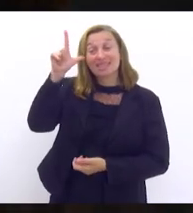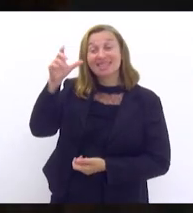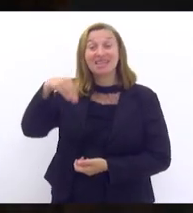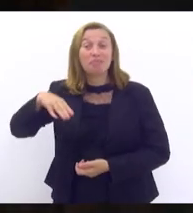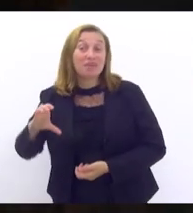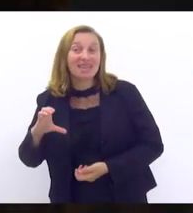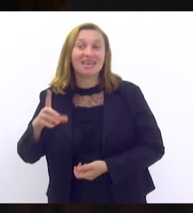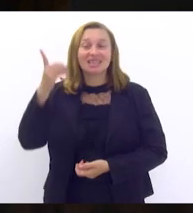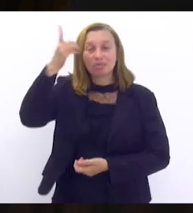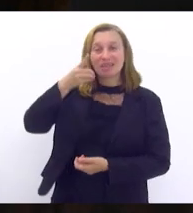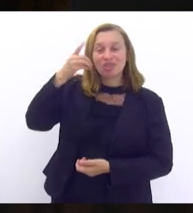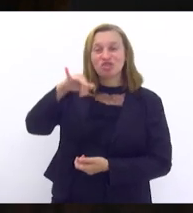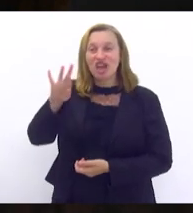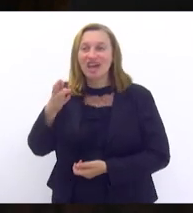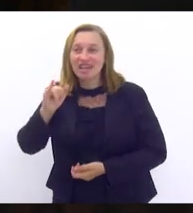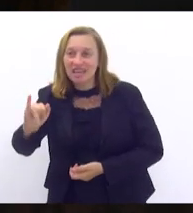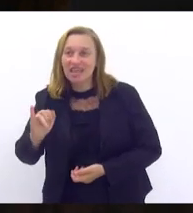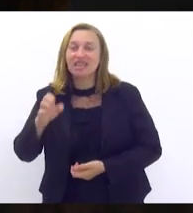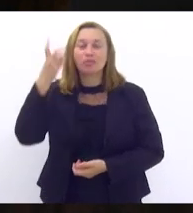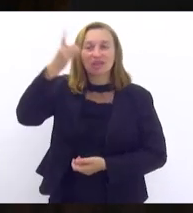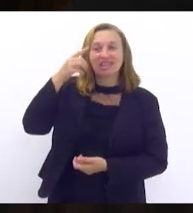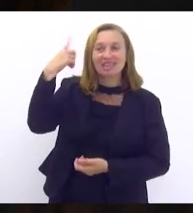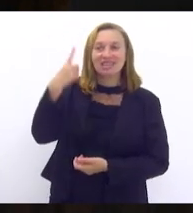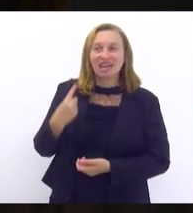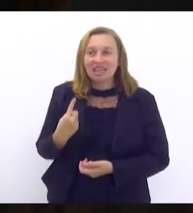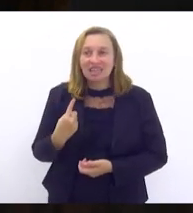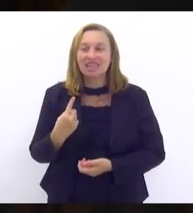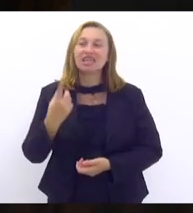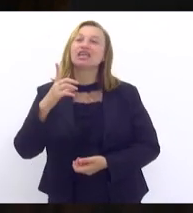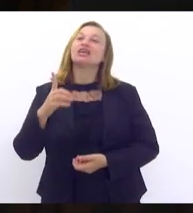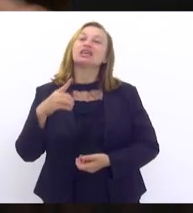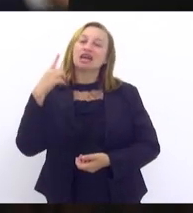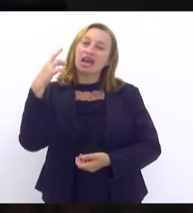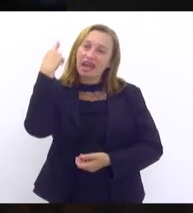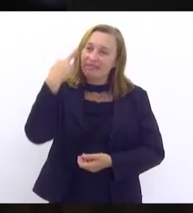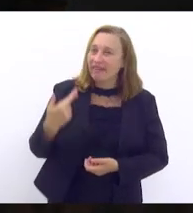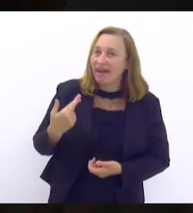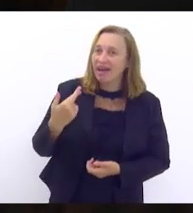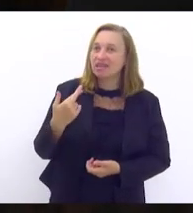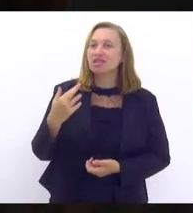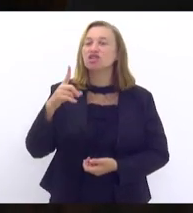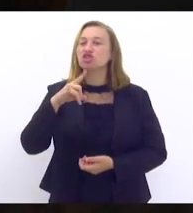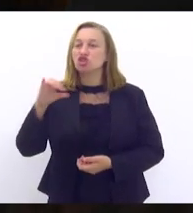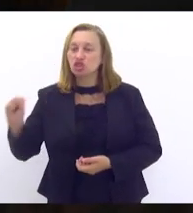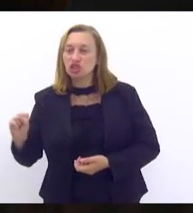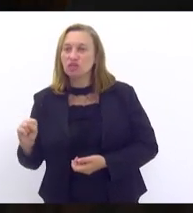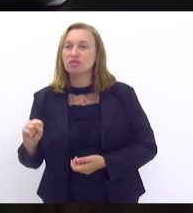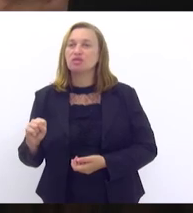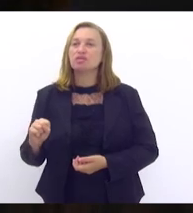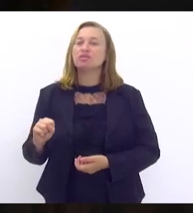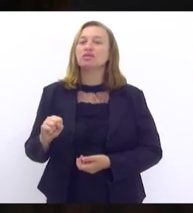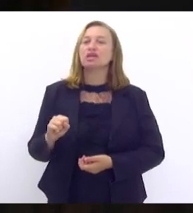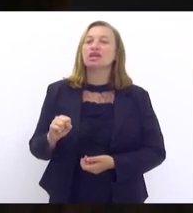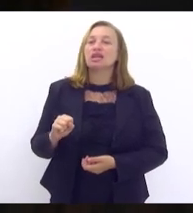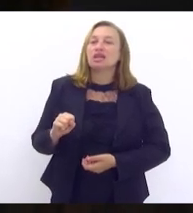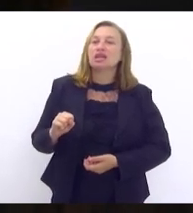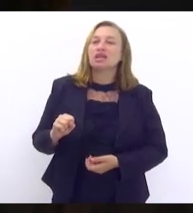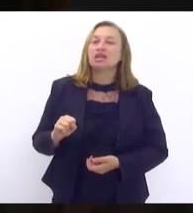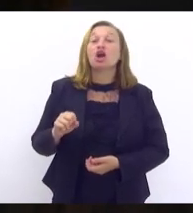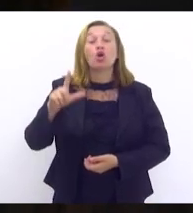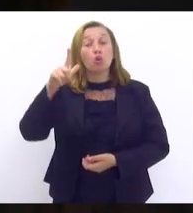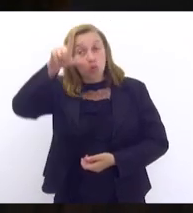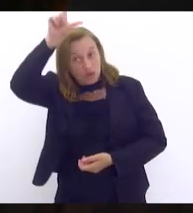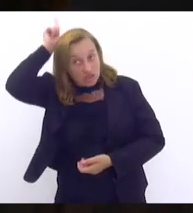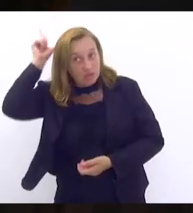Mink, deputado Jari, deputada Dani Monteiro, Renata Souza, Dionísio Lins,